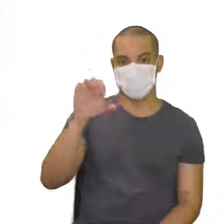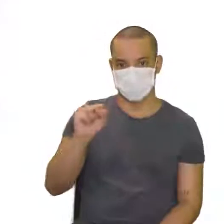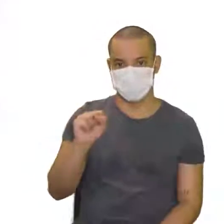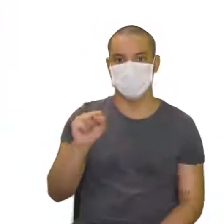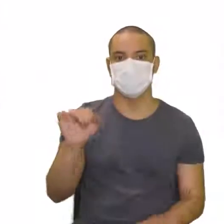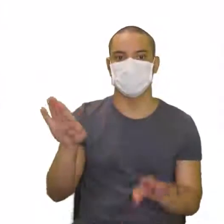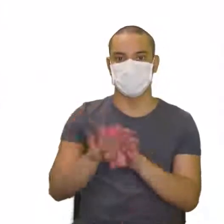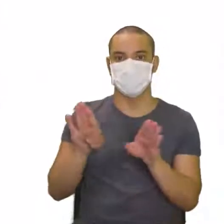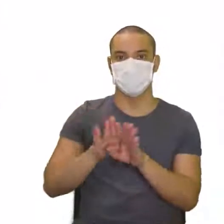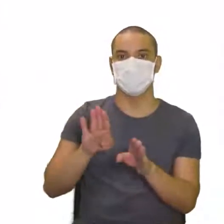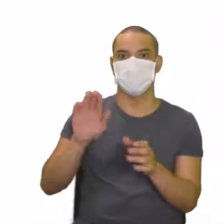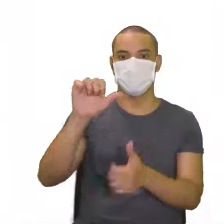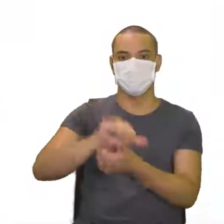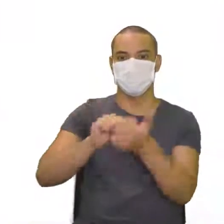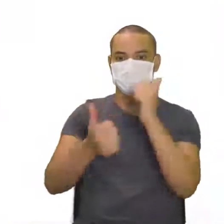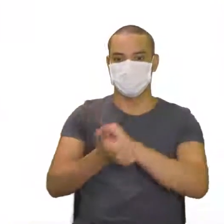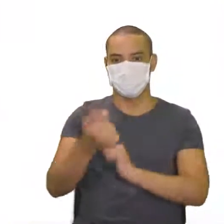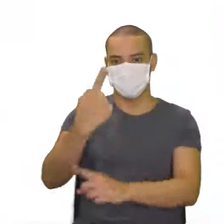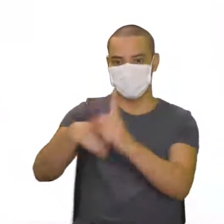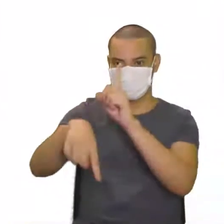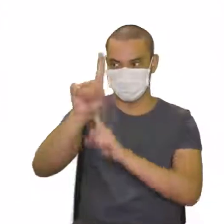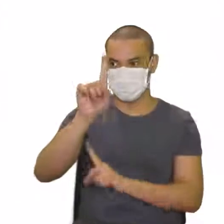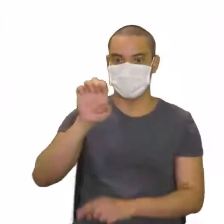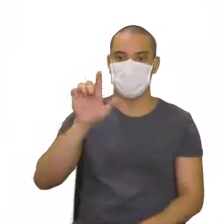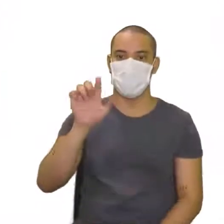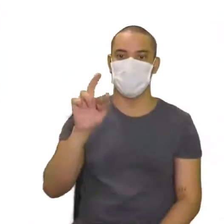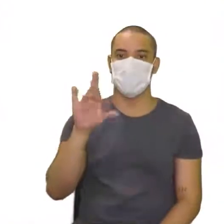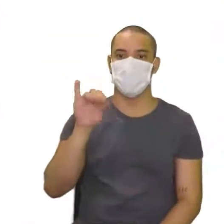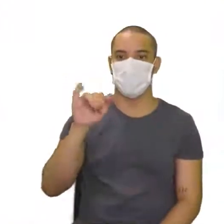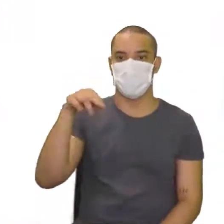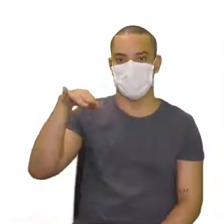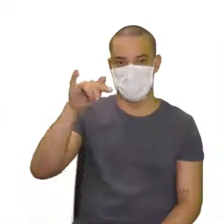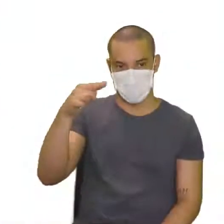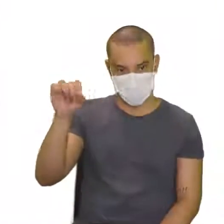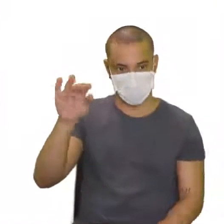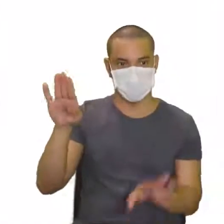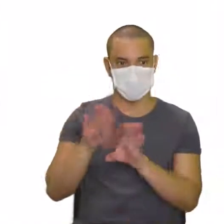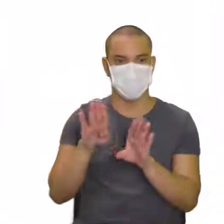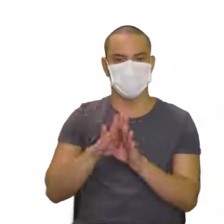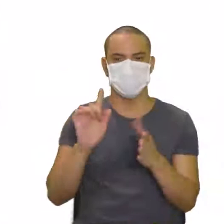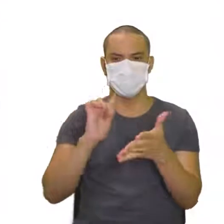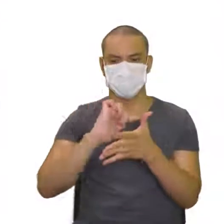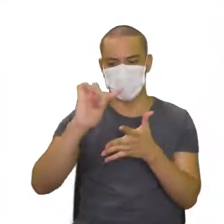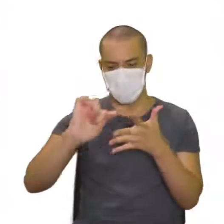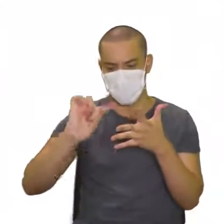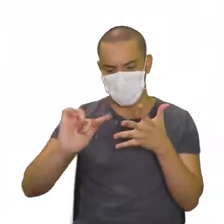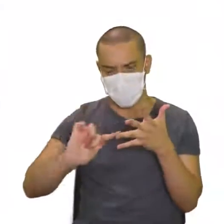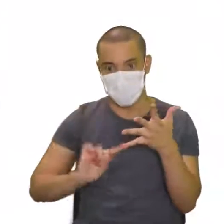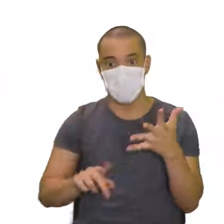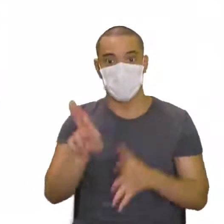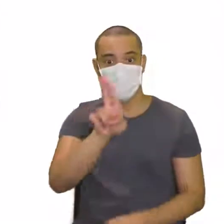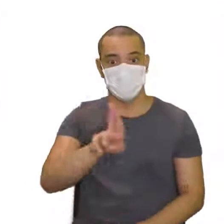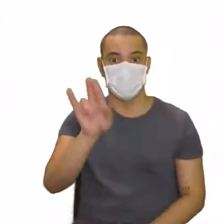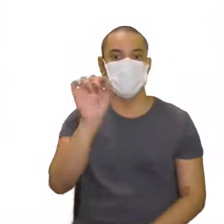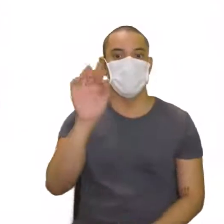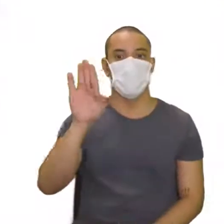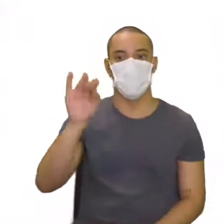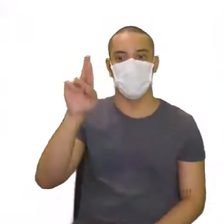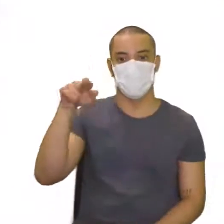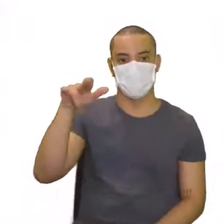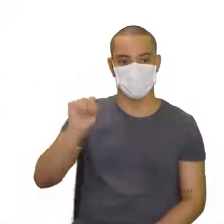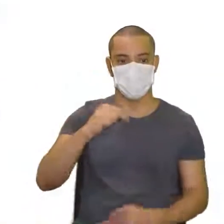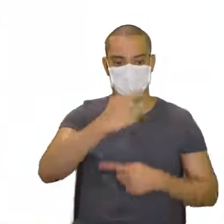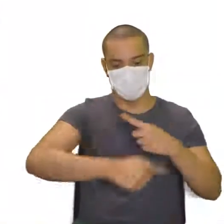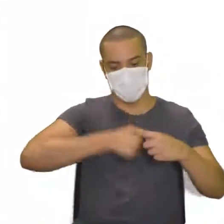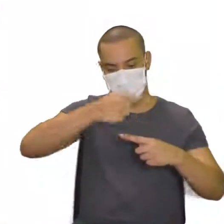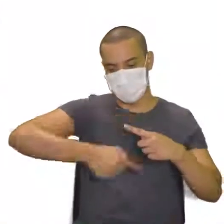transformadores, eletroímãs e outros equipamentos eletrônicos são dispositivos que utilizam uma bobina de fio